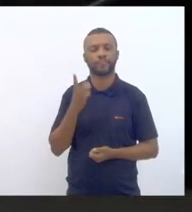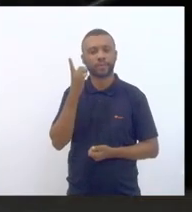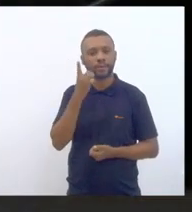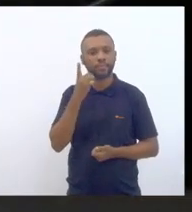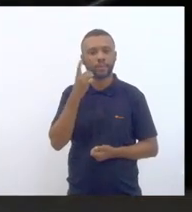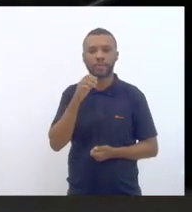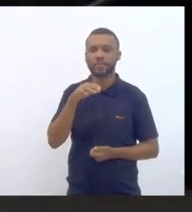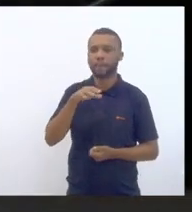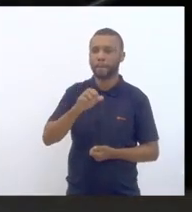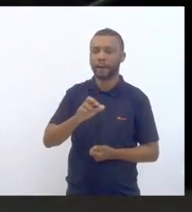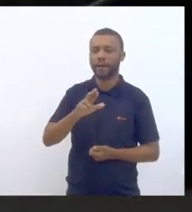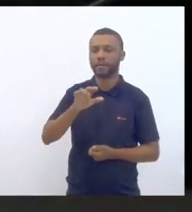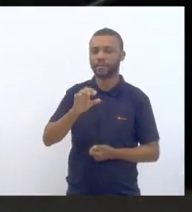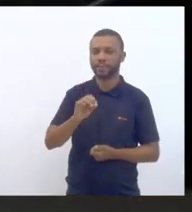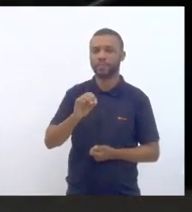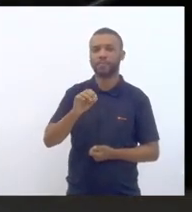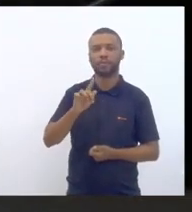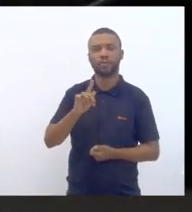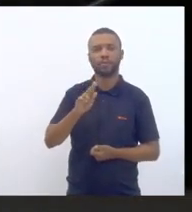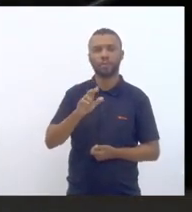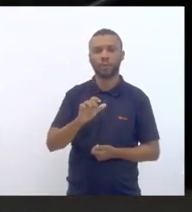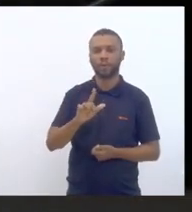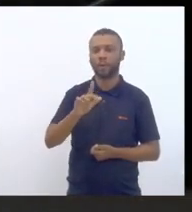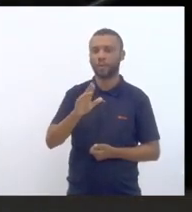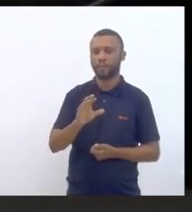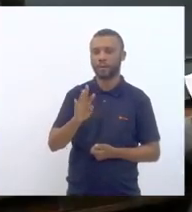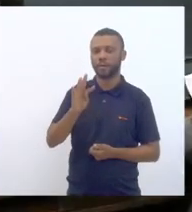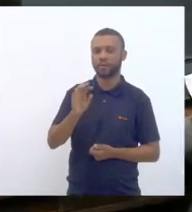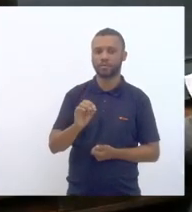Deputado Márcio Gualberto.